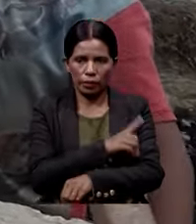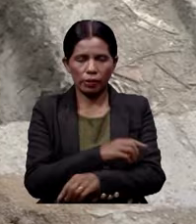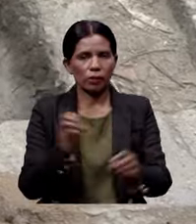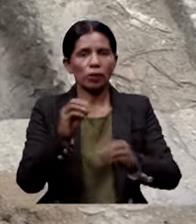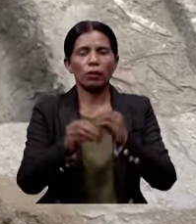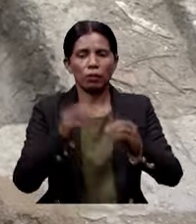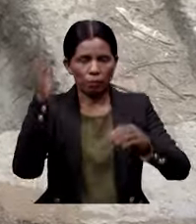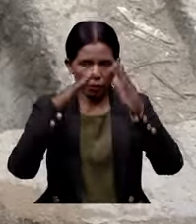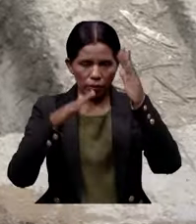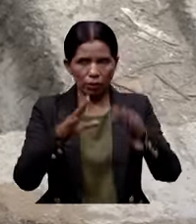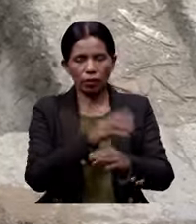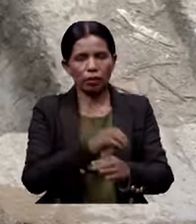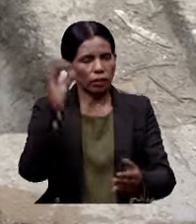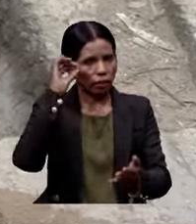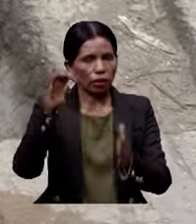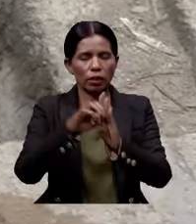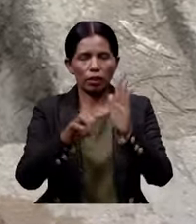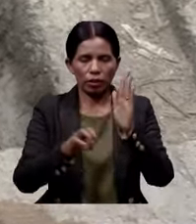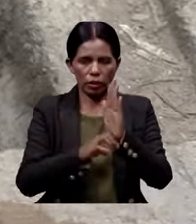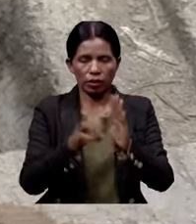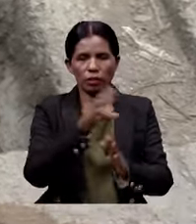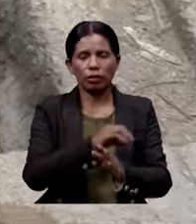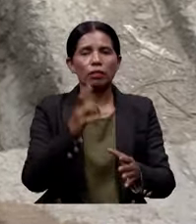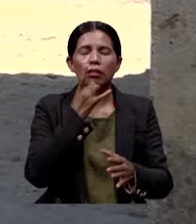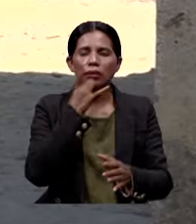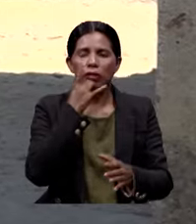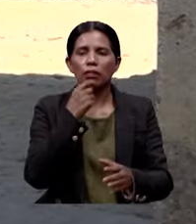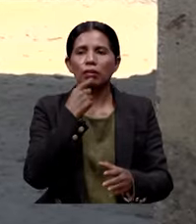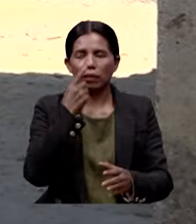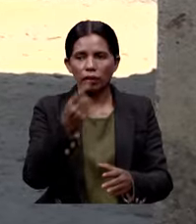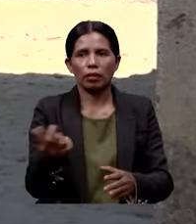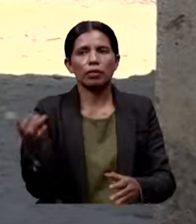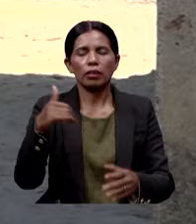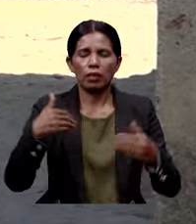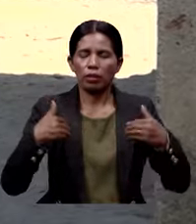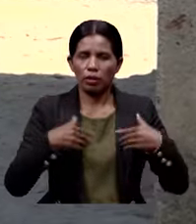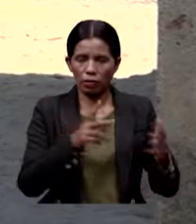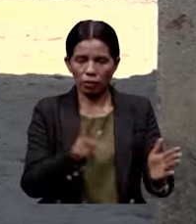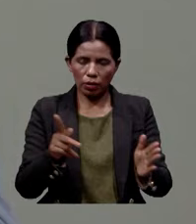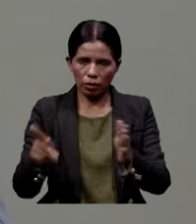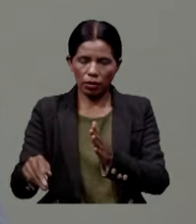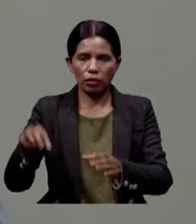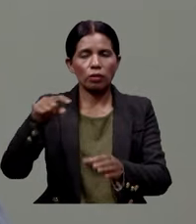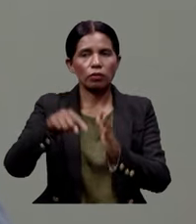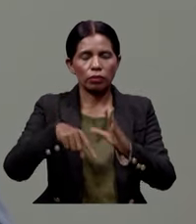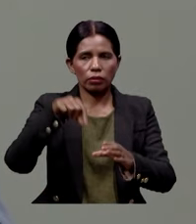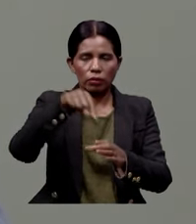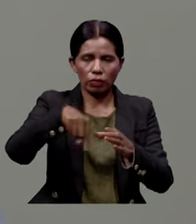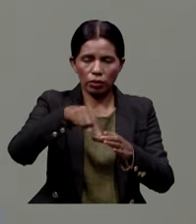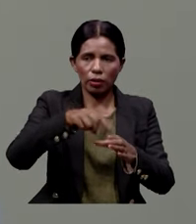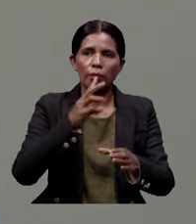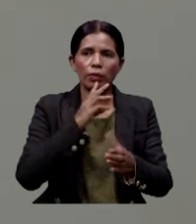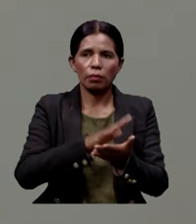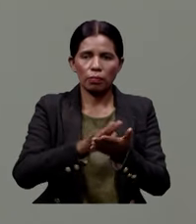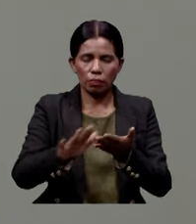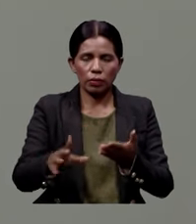o problema, refere, secretário de Estado, eletricidade, água, no saneamento, atetem. Sira ia a ona plano, atu fura também Moshi, capital dele, não